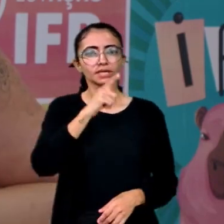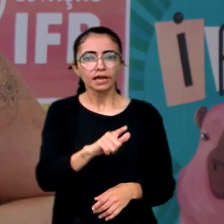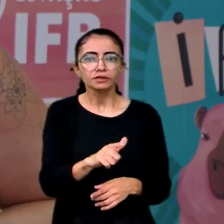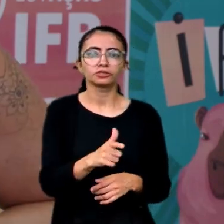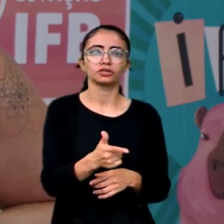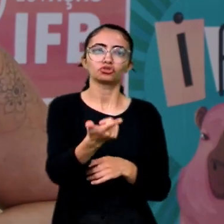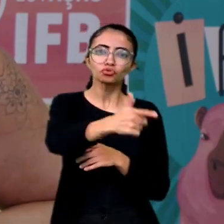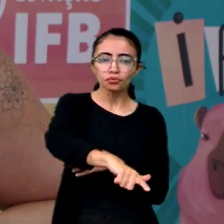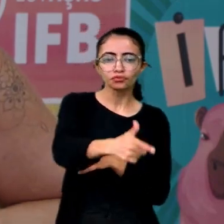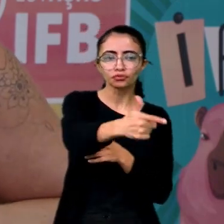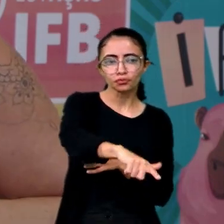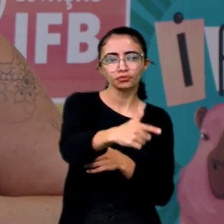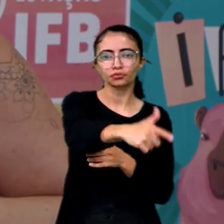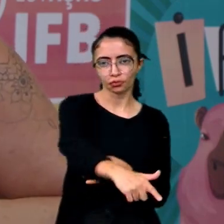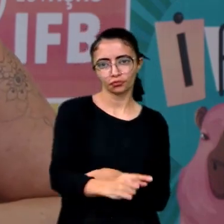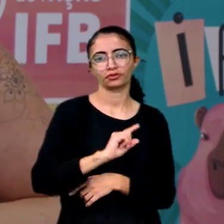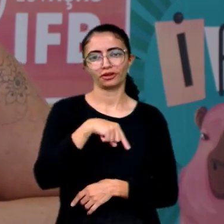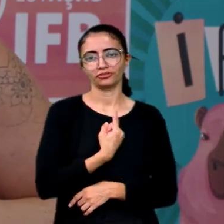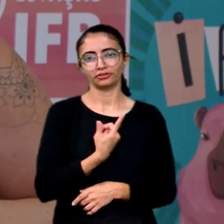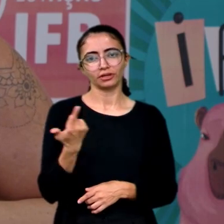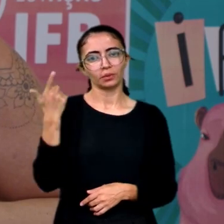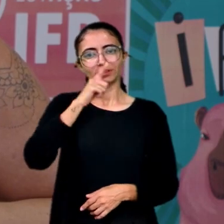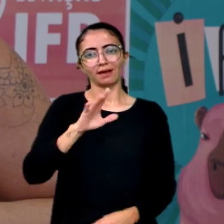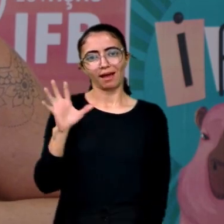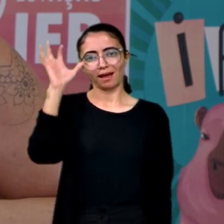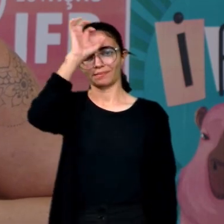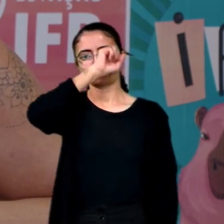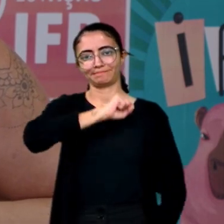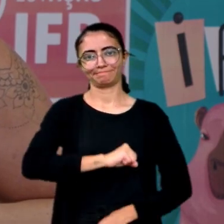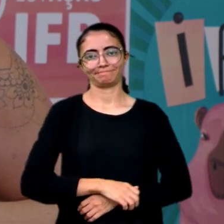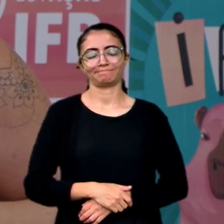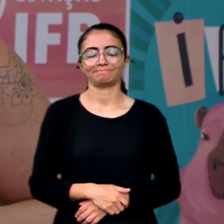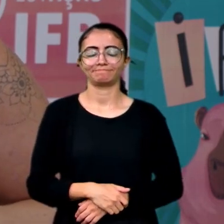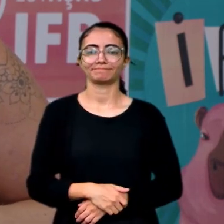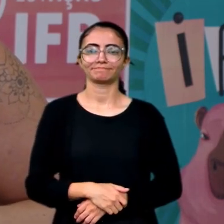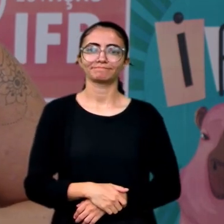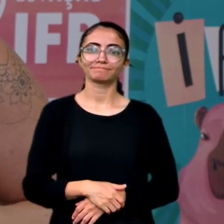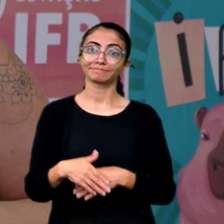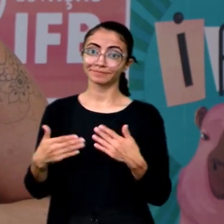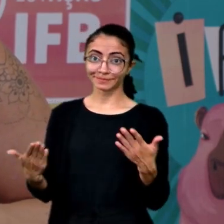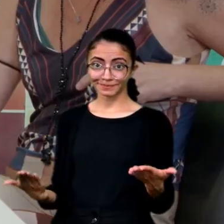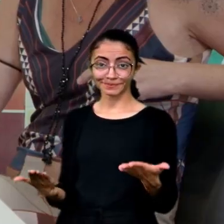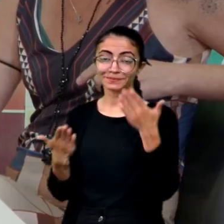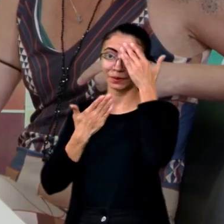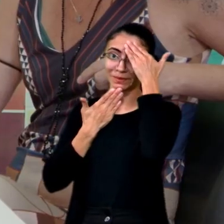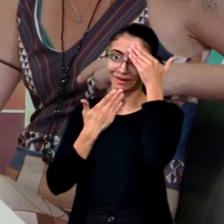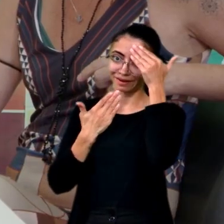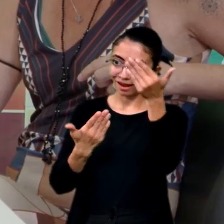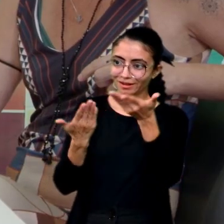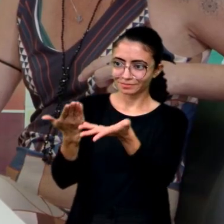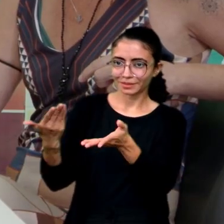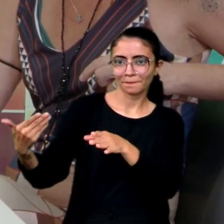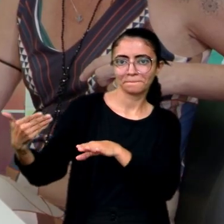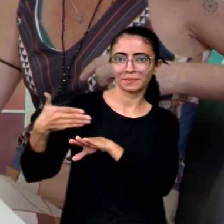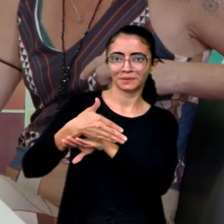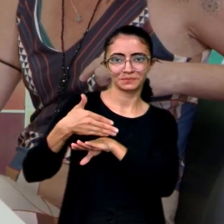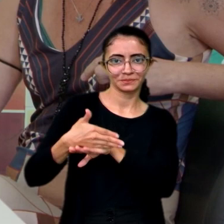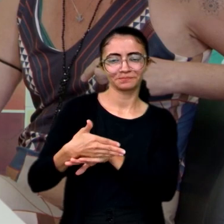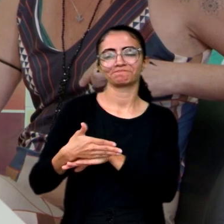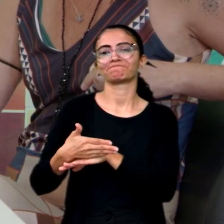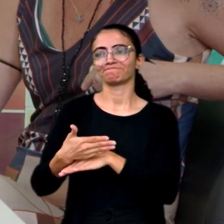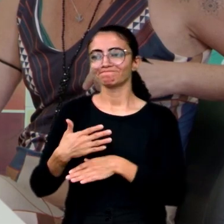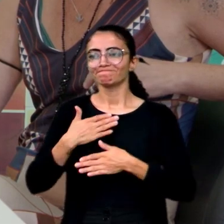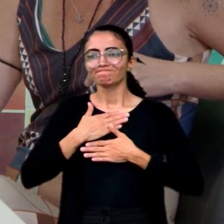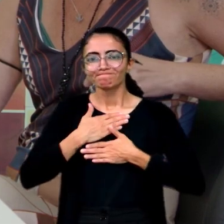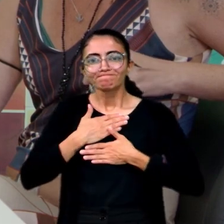gente aprende. É isso. Perfeito. Bom, então, muito obrigado por estar aqui com a gente. Foi maravilhoso,